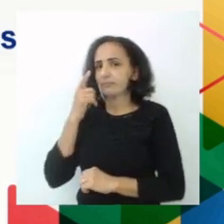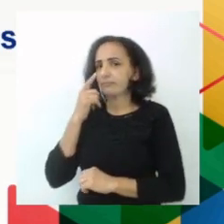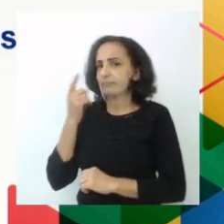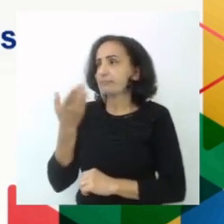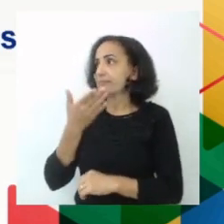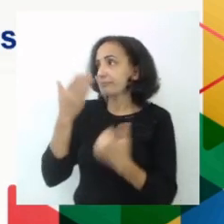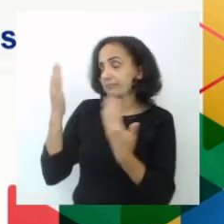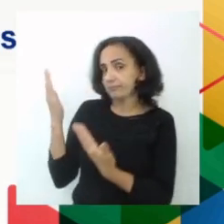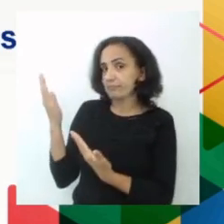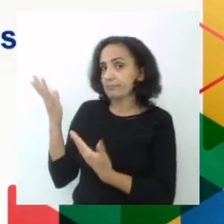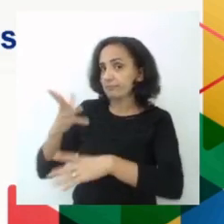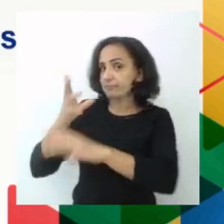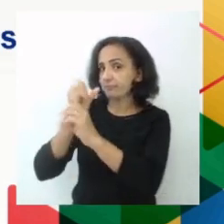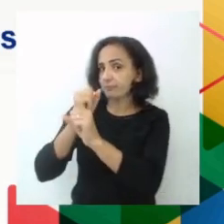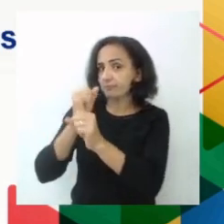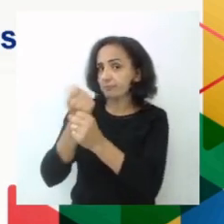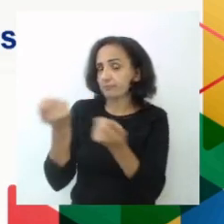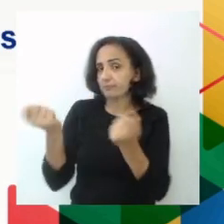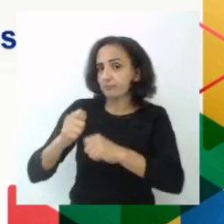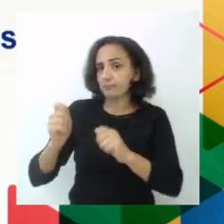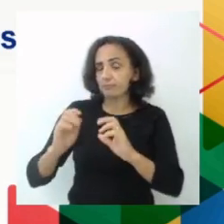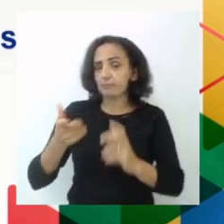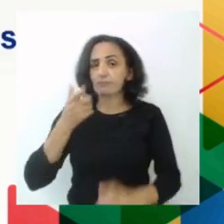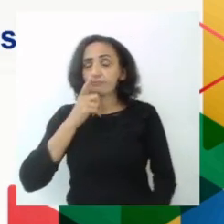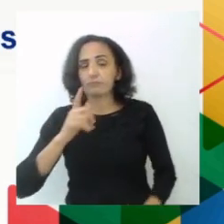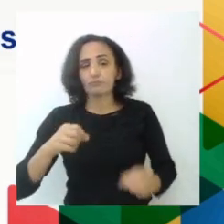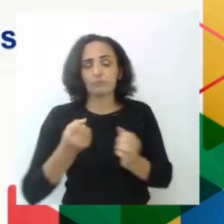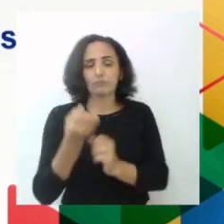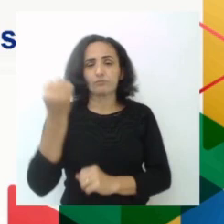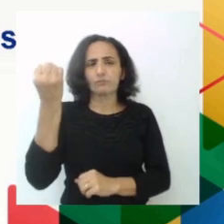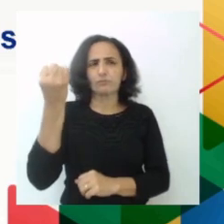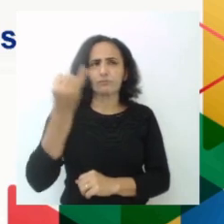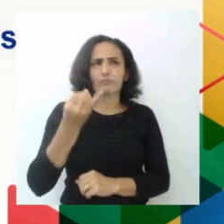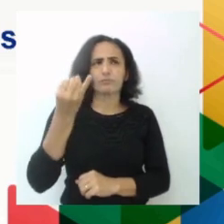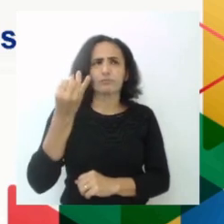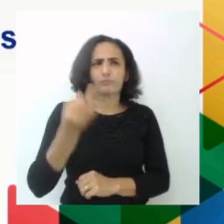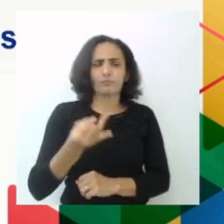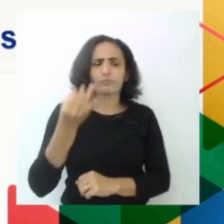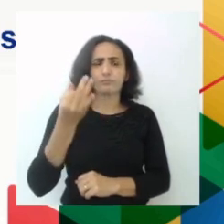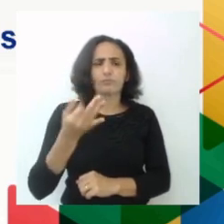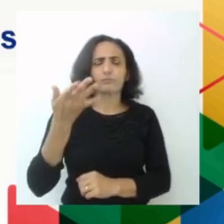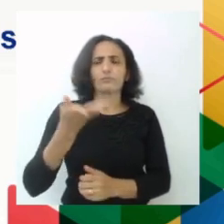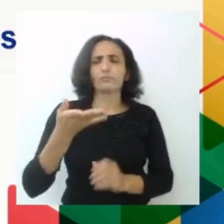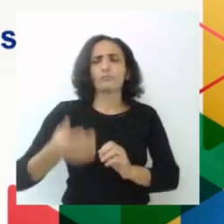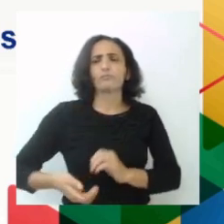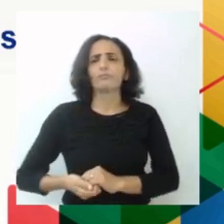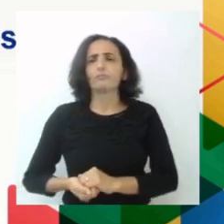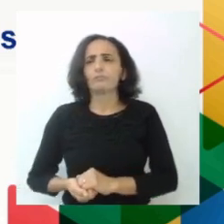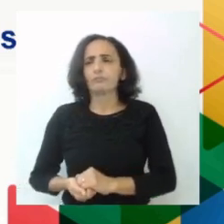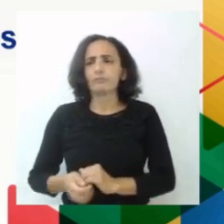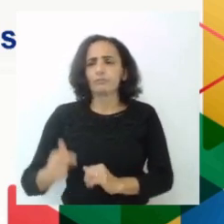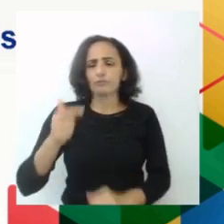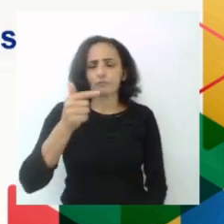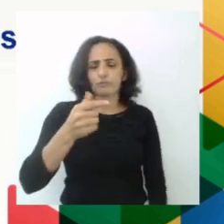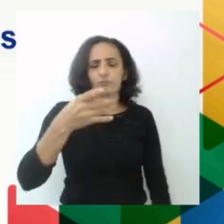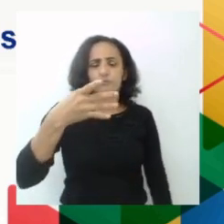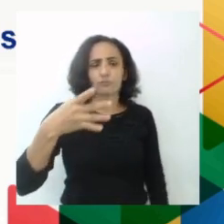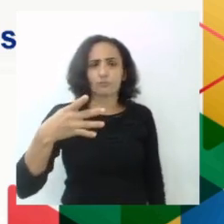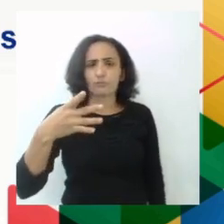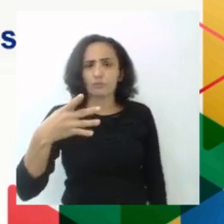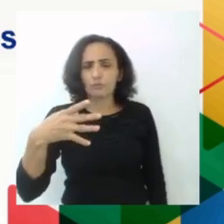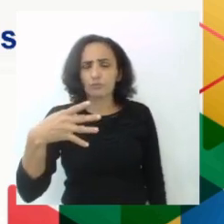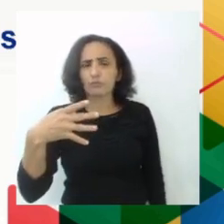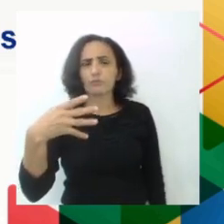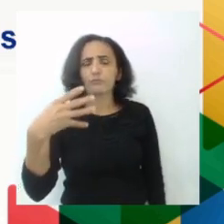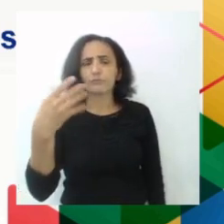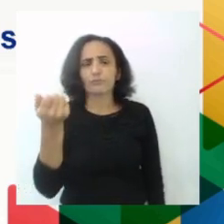calculando quantos números podemos formar. Primeiro eu vou contar quantos números eu posso formar. Eu posso formar 24 números. Que eu